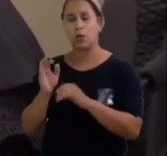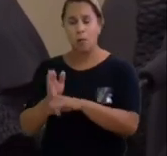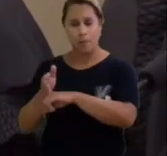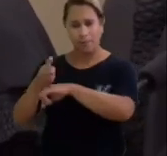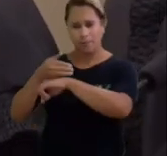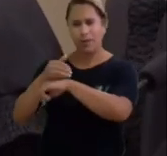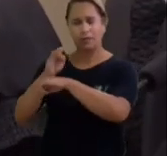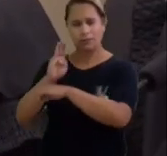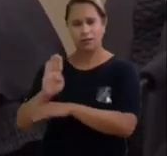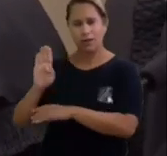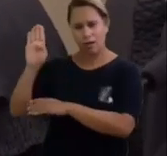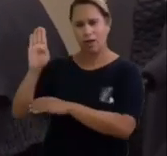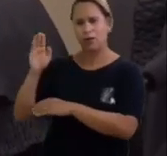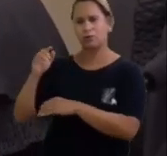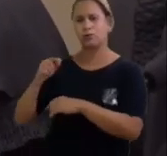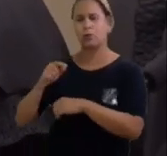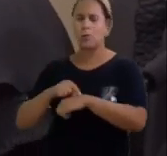posterior.